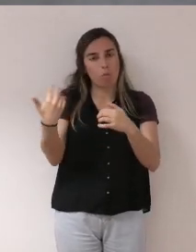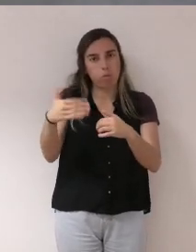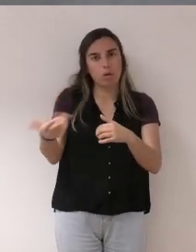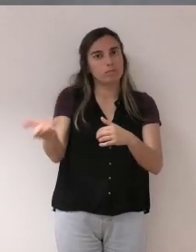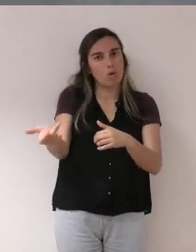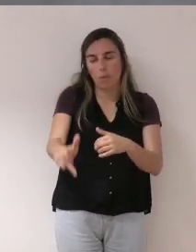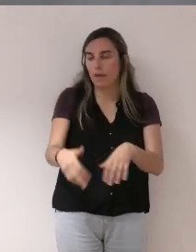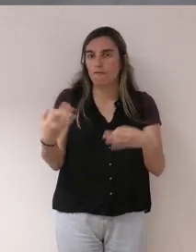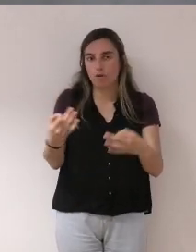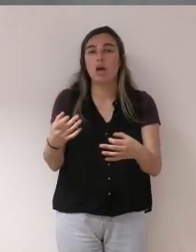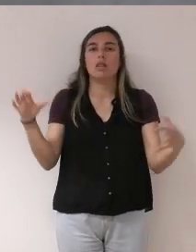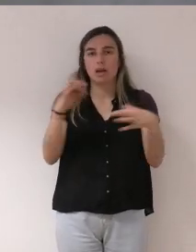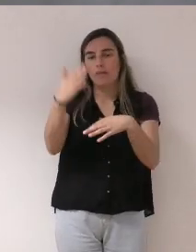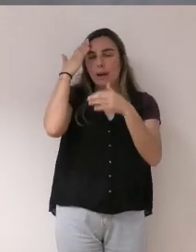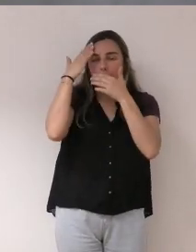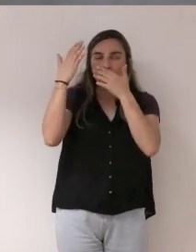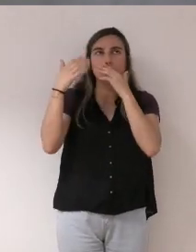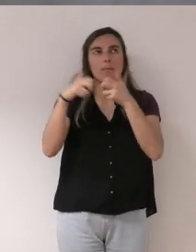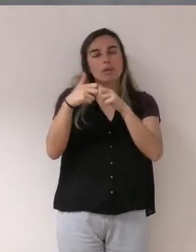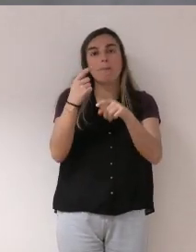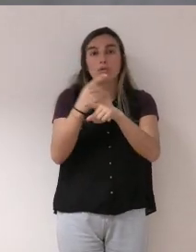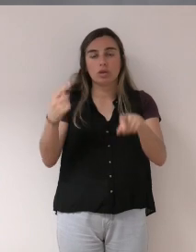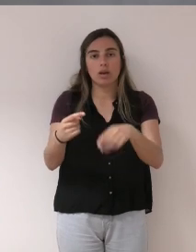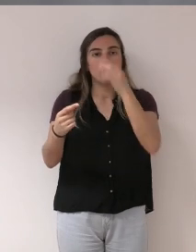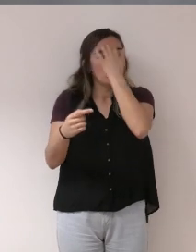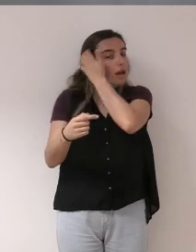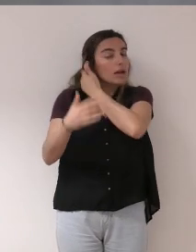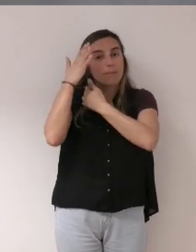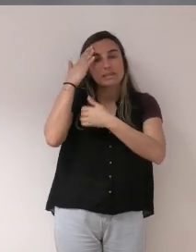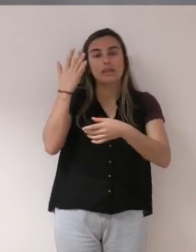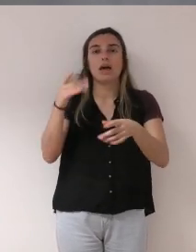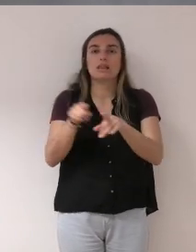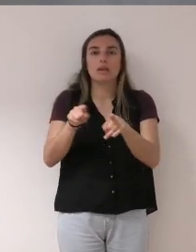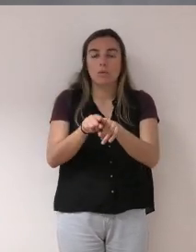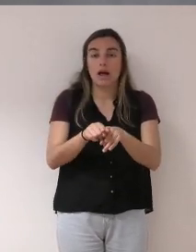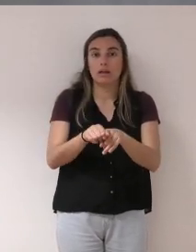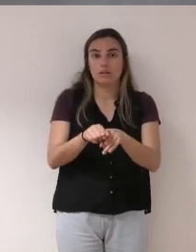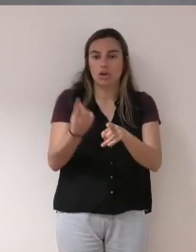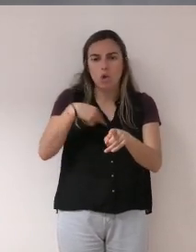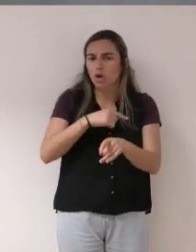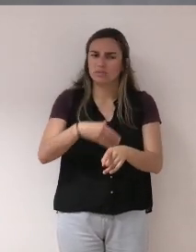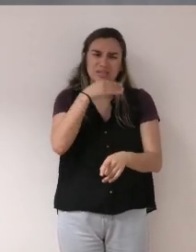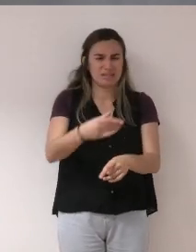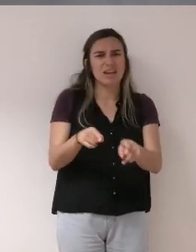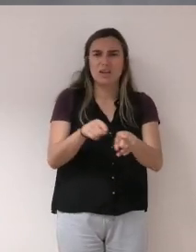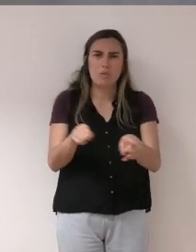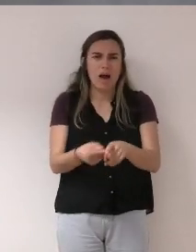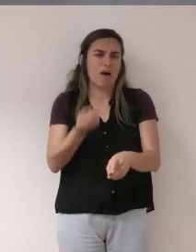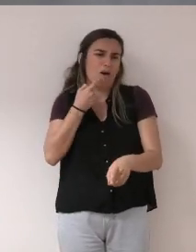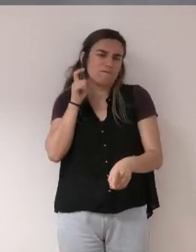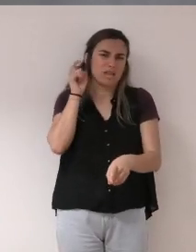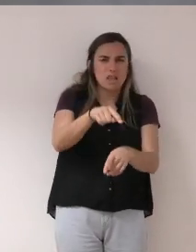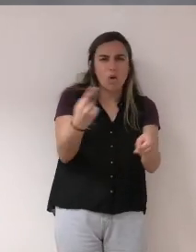diz respeito à nossa capacidade de legítima ou ilegitimamente ofender, da nossa capacidade